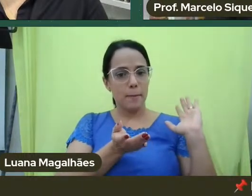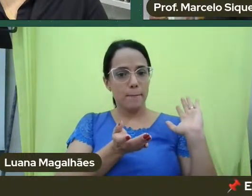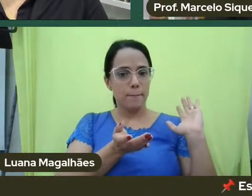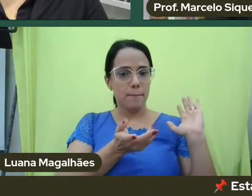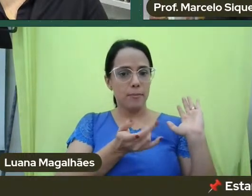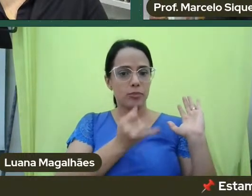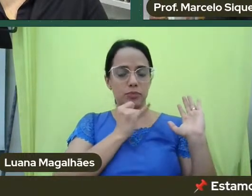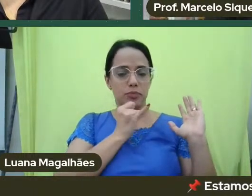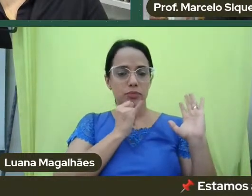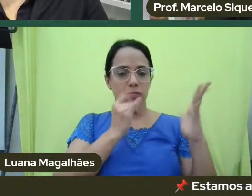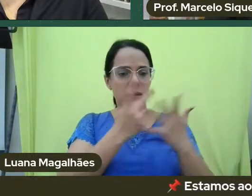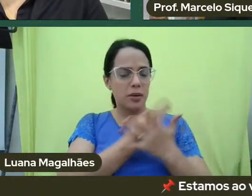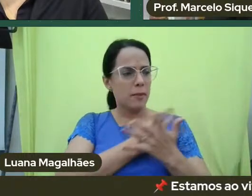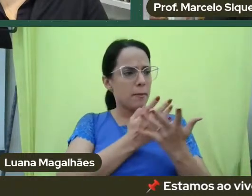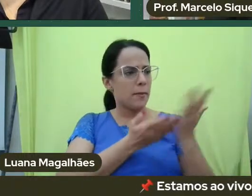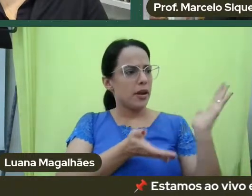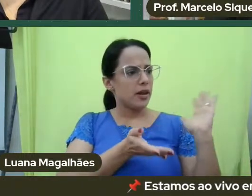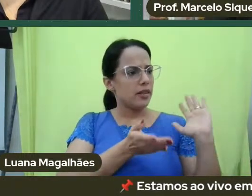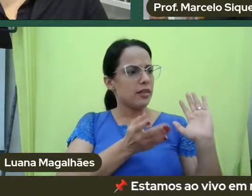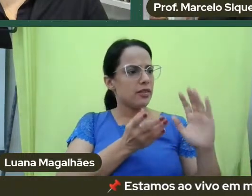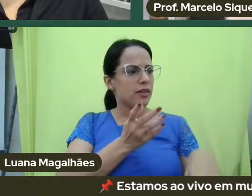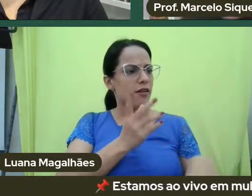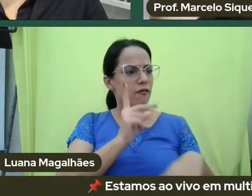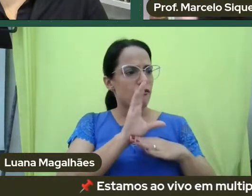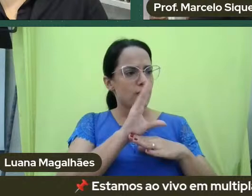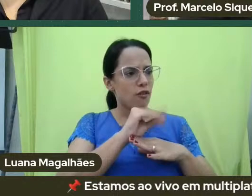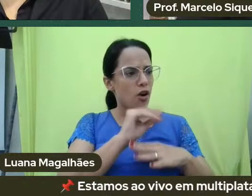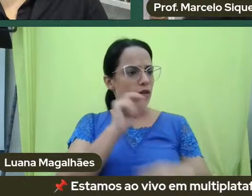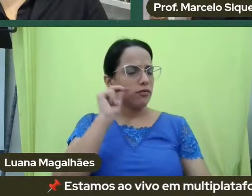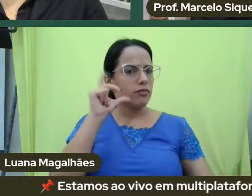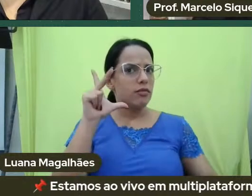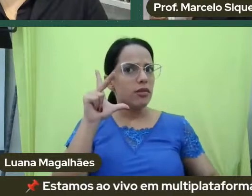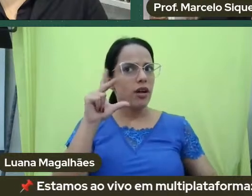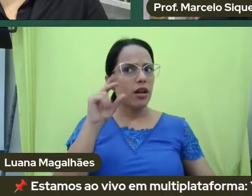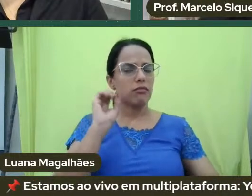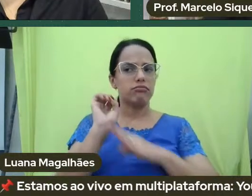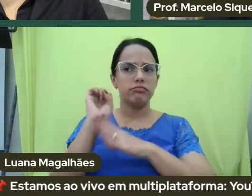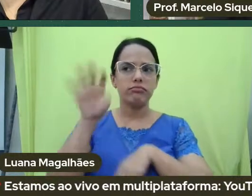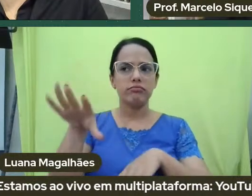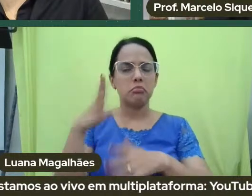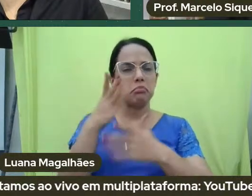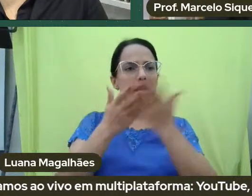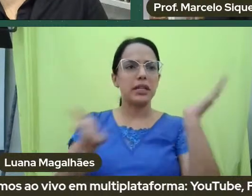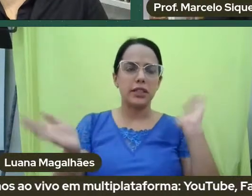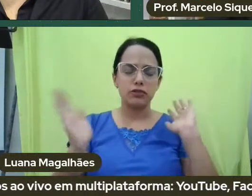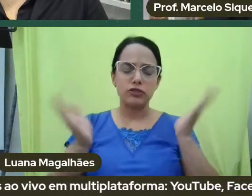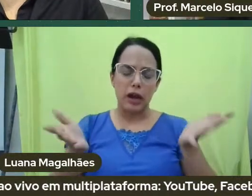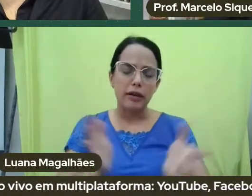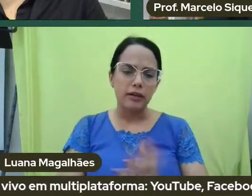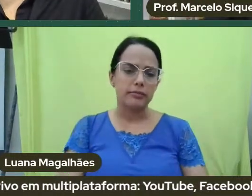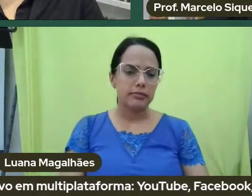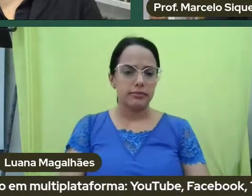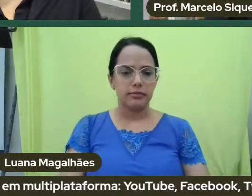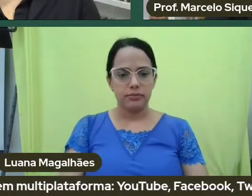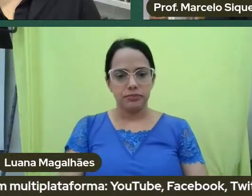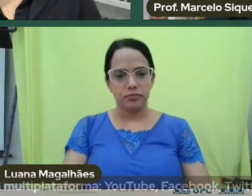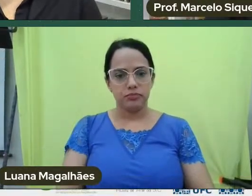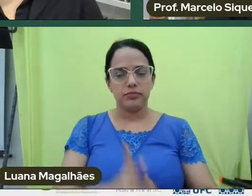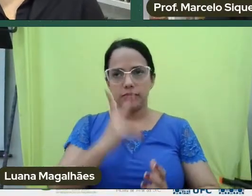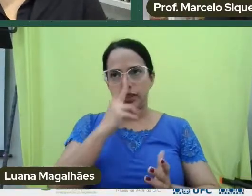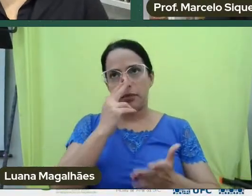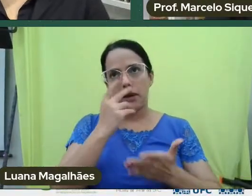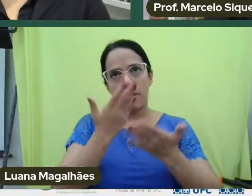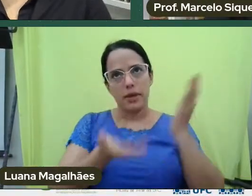perdeu uma fotografia que está no seu celular, que você mandou para alguém? Quem não perdeu isso? Né? Agora, certamente,